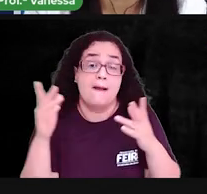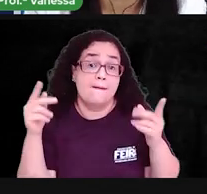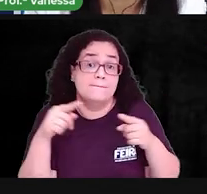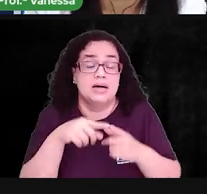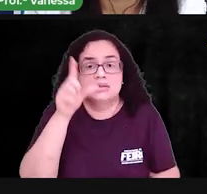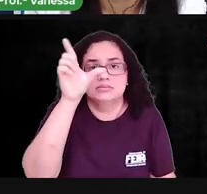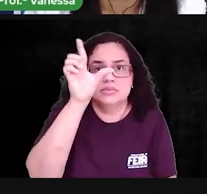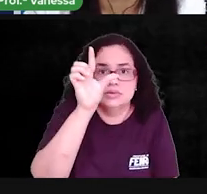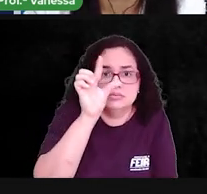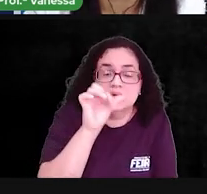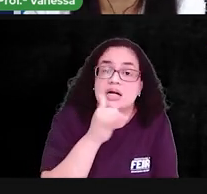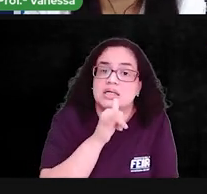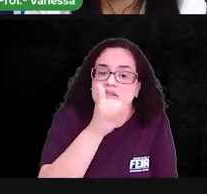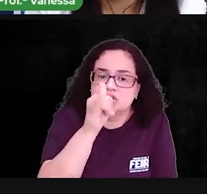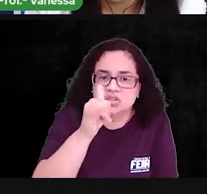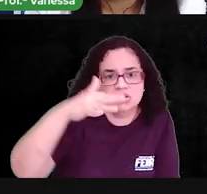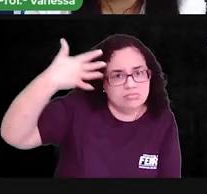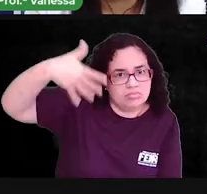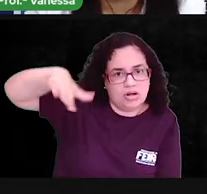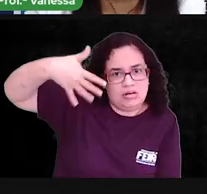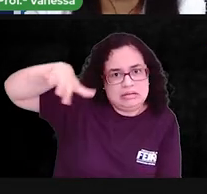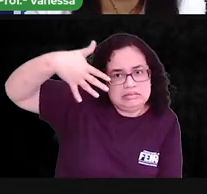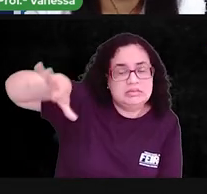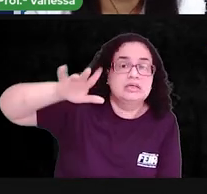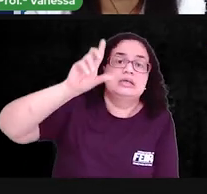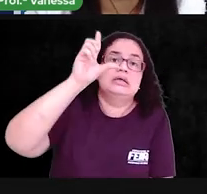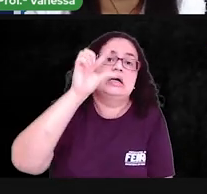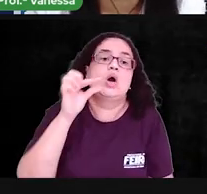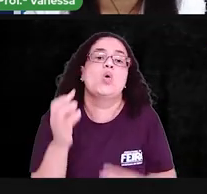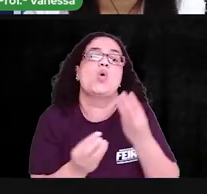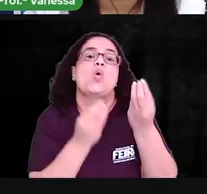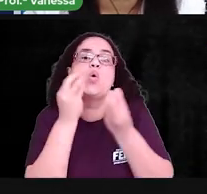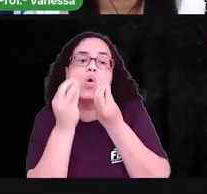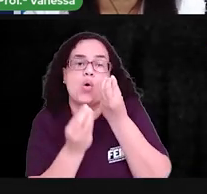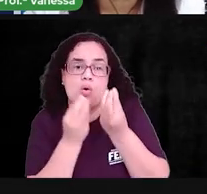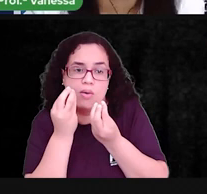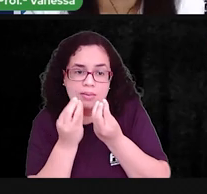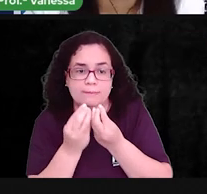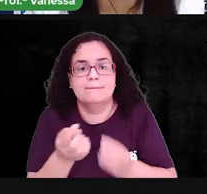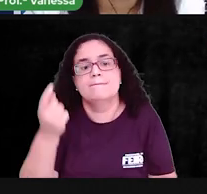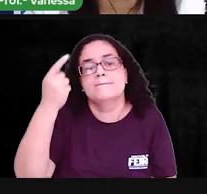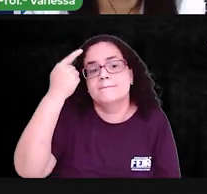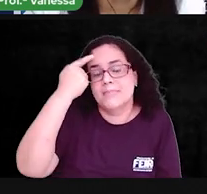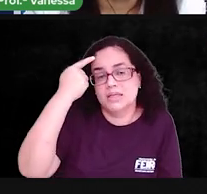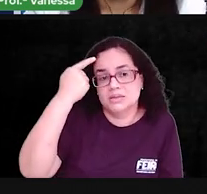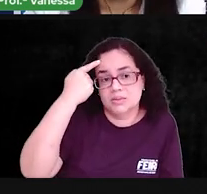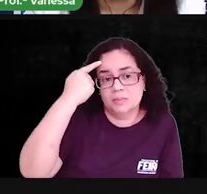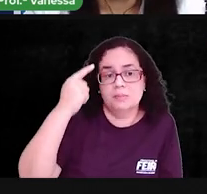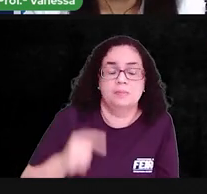economizar energia a gente não gastar tanta energia em